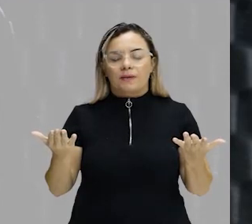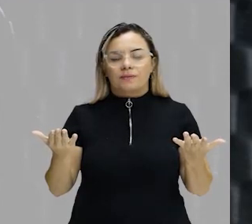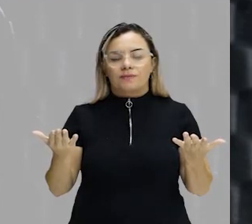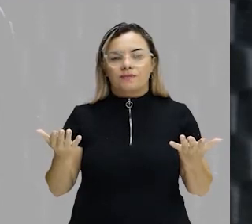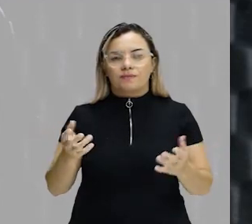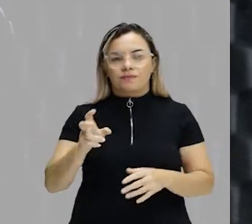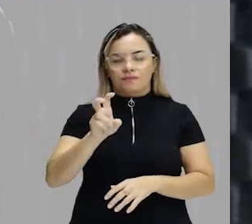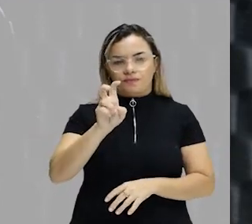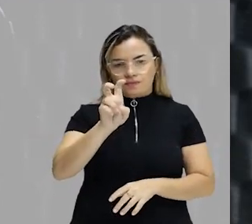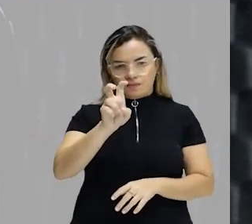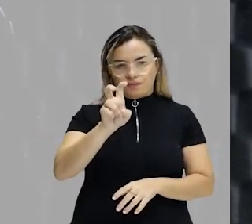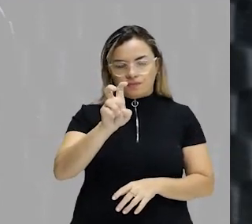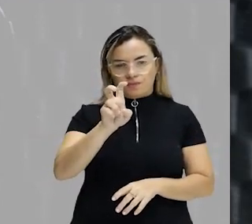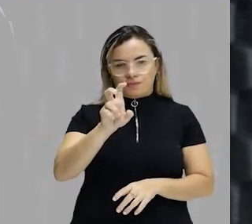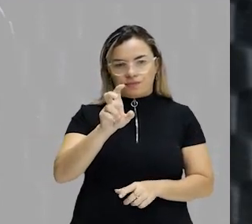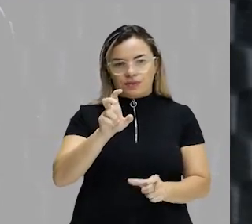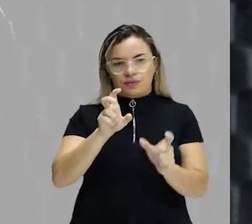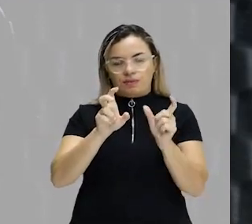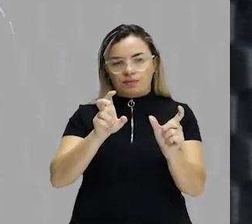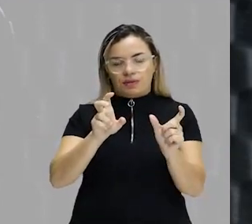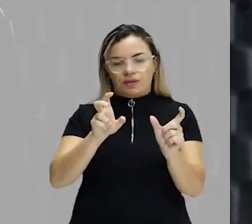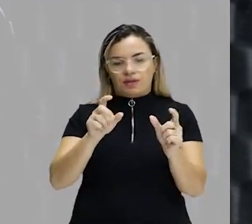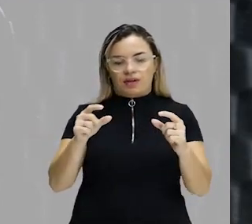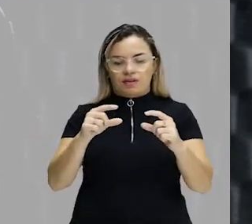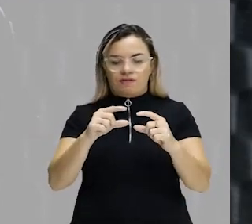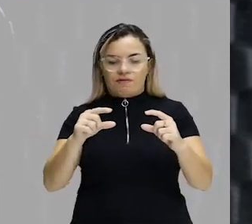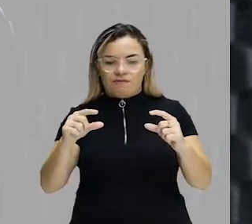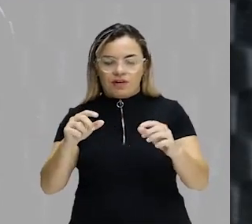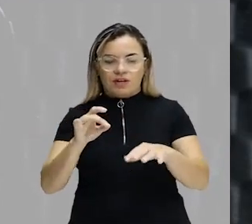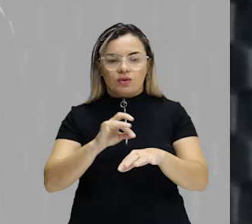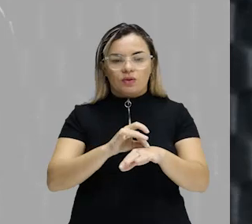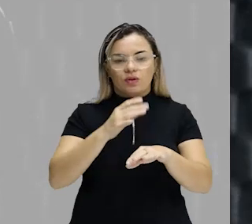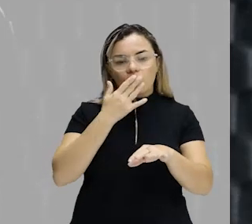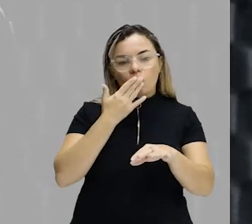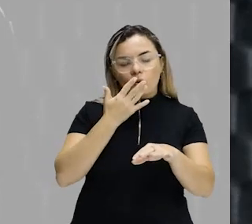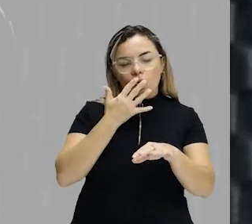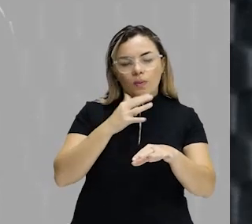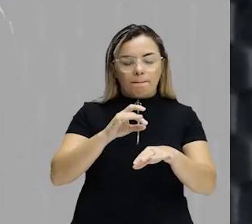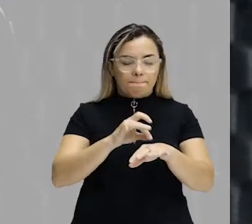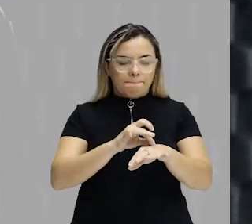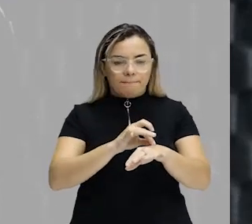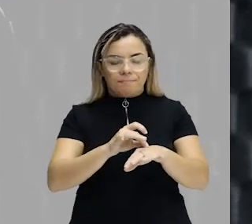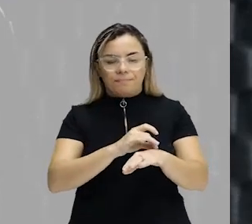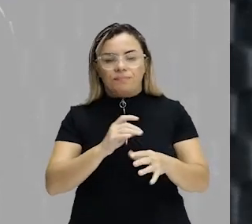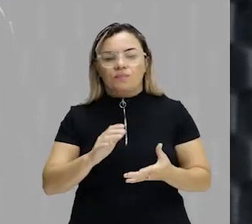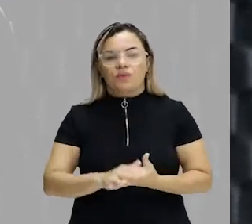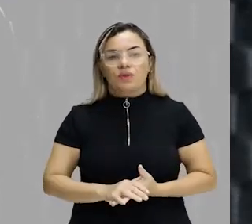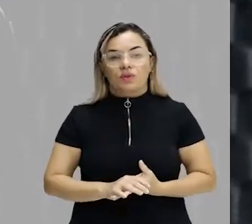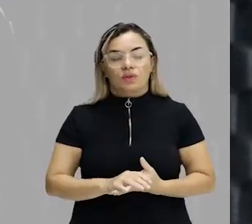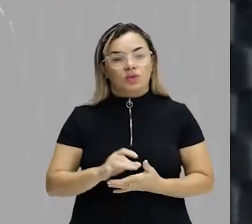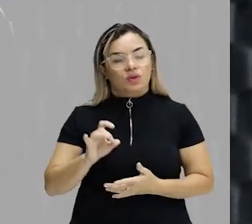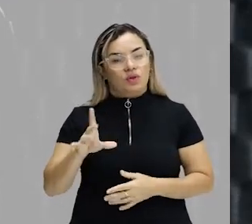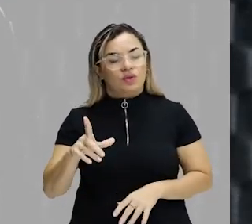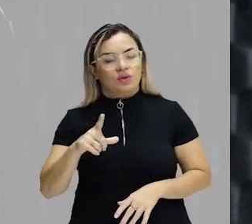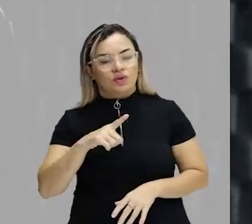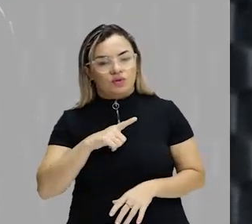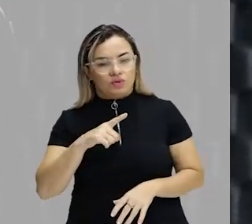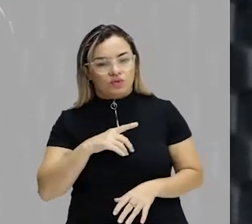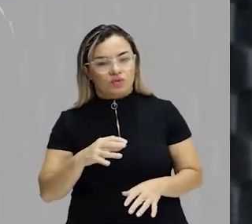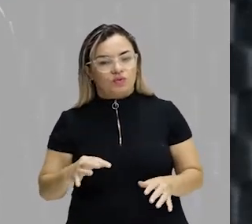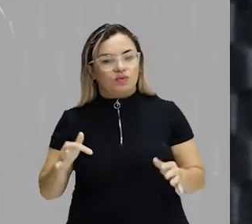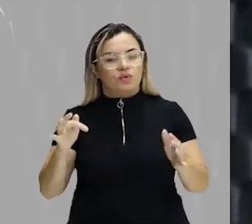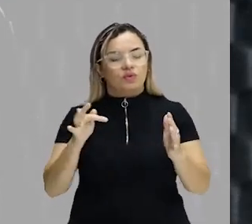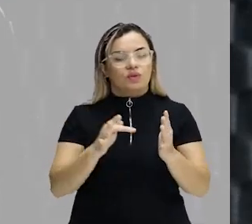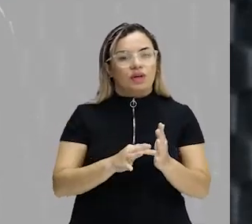5 palavras destacadas. Aqui as palavras estão destacadas. O para. Só que elas têm